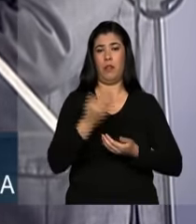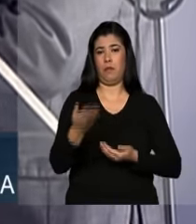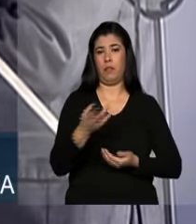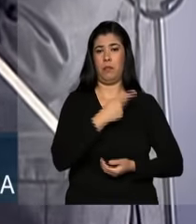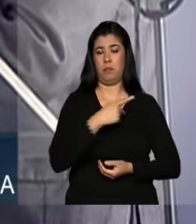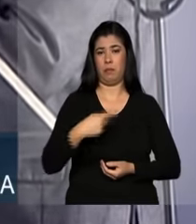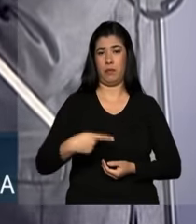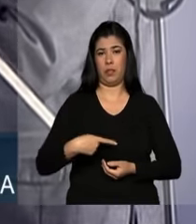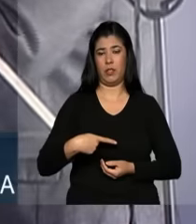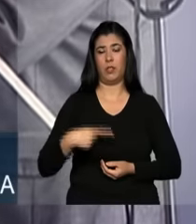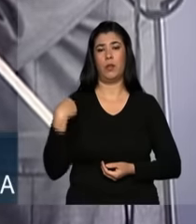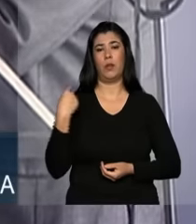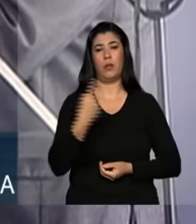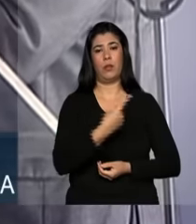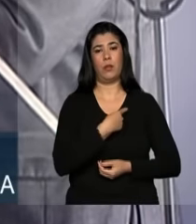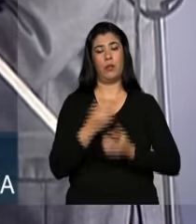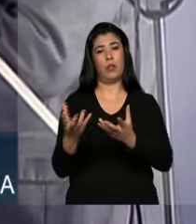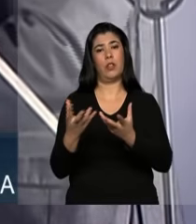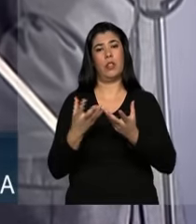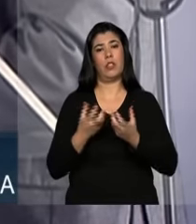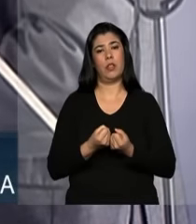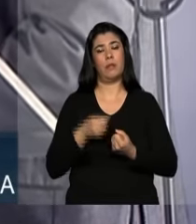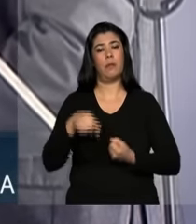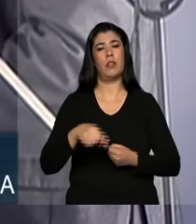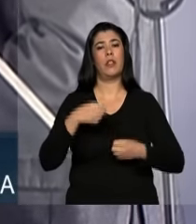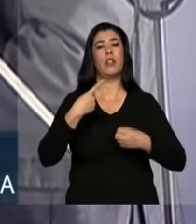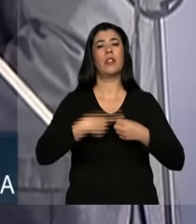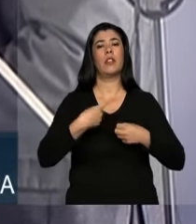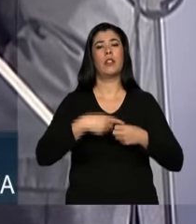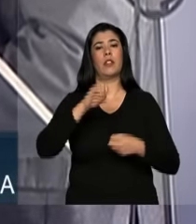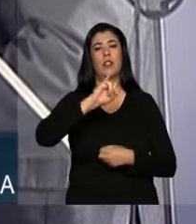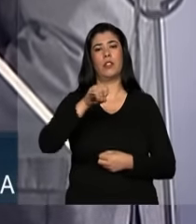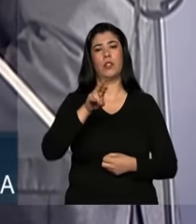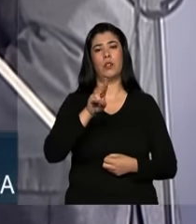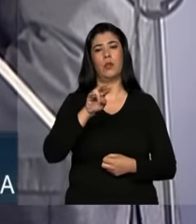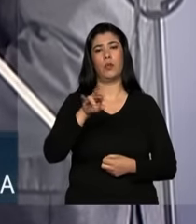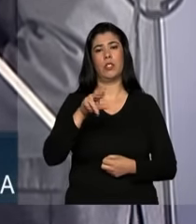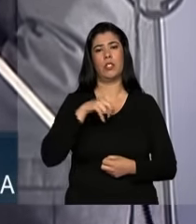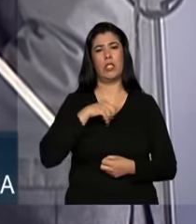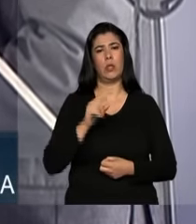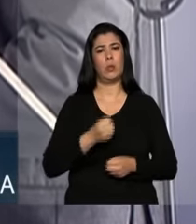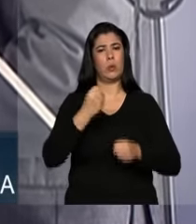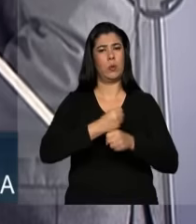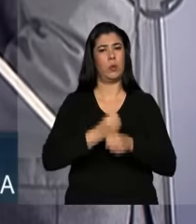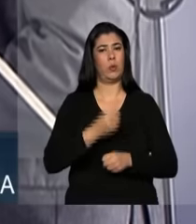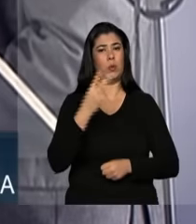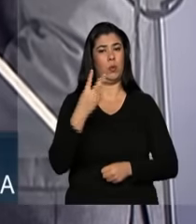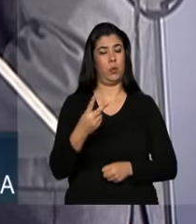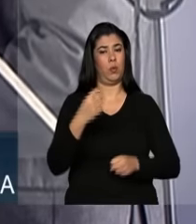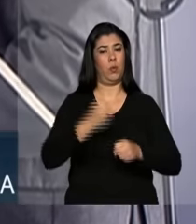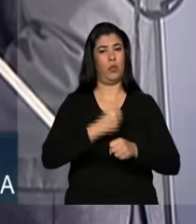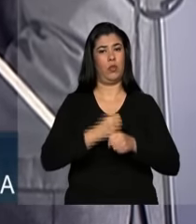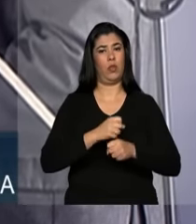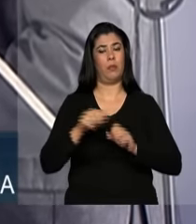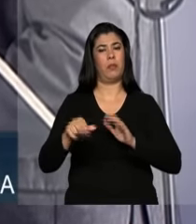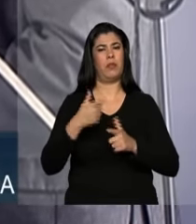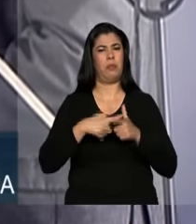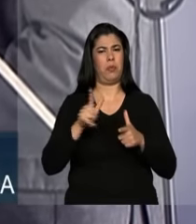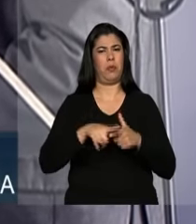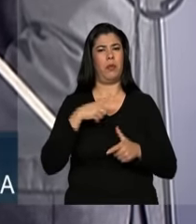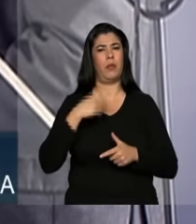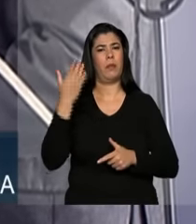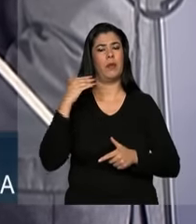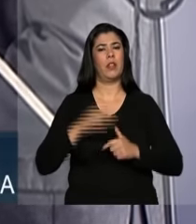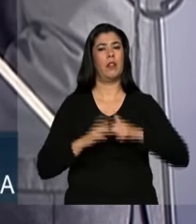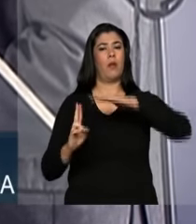Presidente, nós recebemos Juazeiro com apenas 2 obras e com problema. Uma era a ponte, que estava parada,